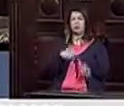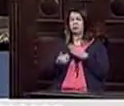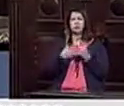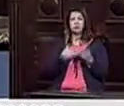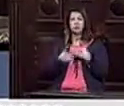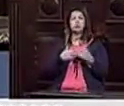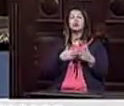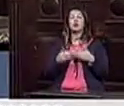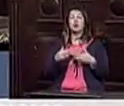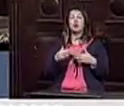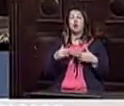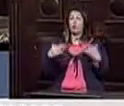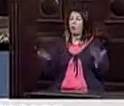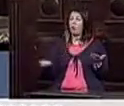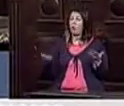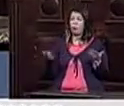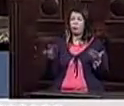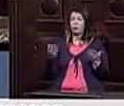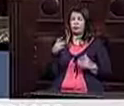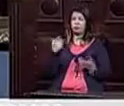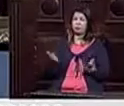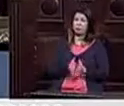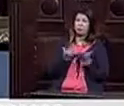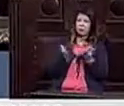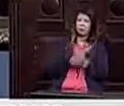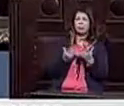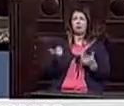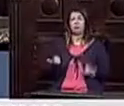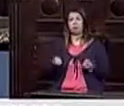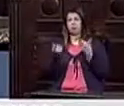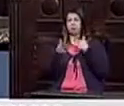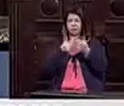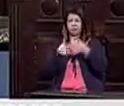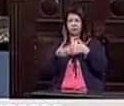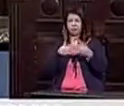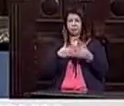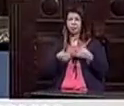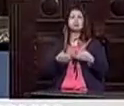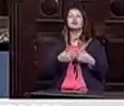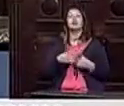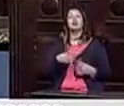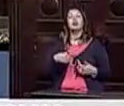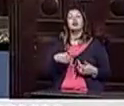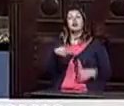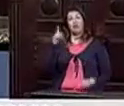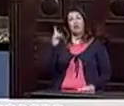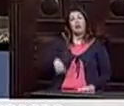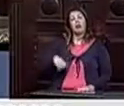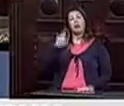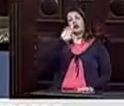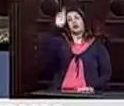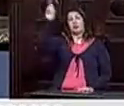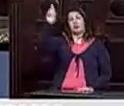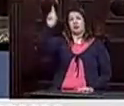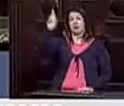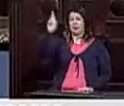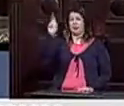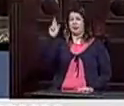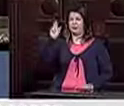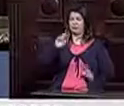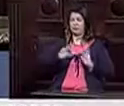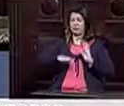de posição social, são donos do Estado, são sócios deste Estado, responsáveis